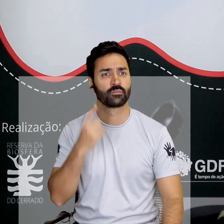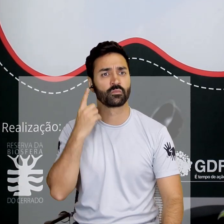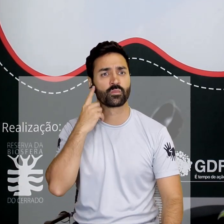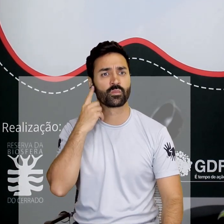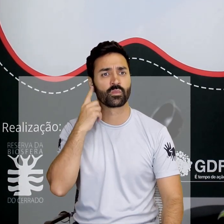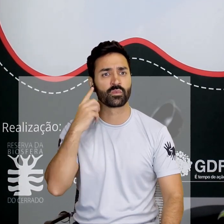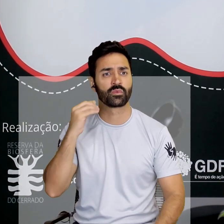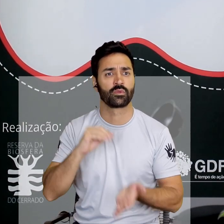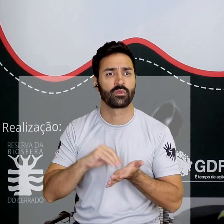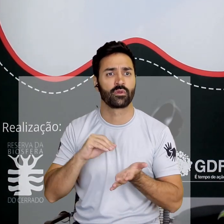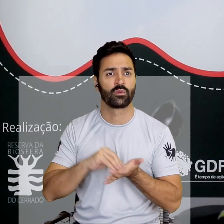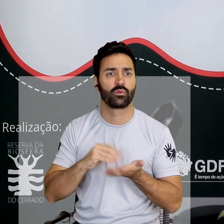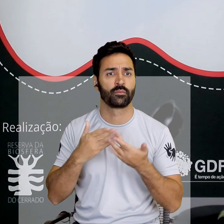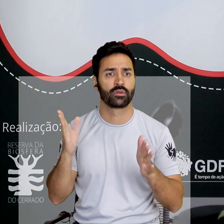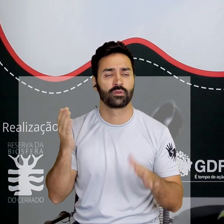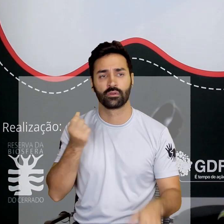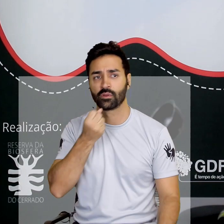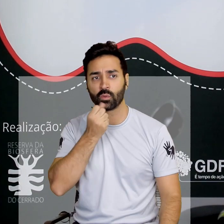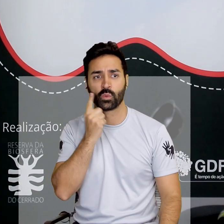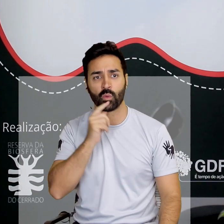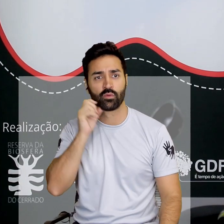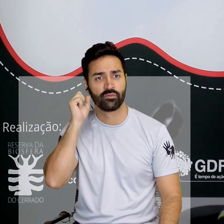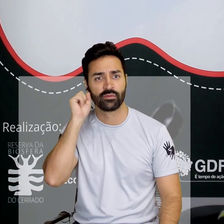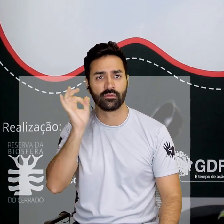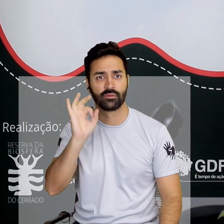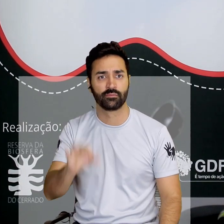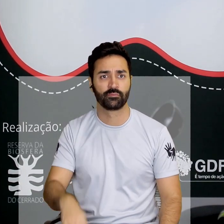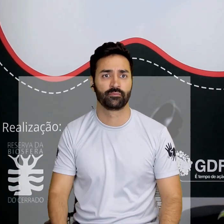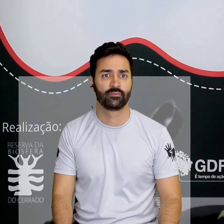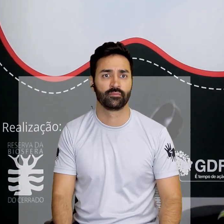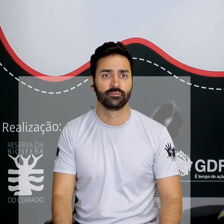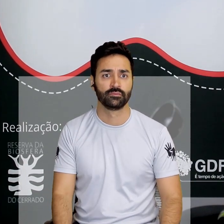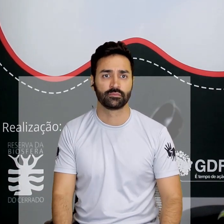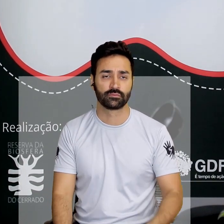Tá sem áudio seu, não consigo te ouvir.